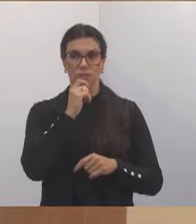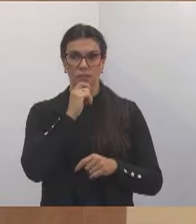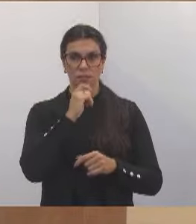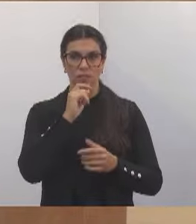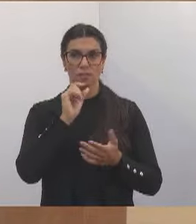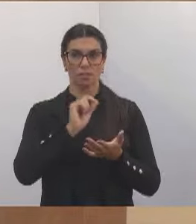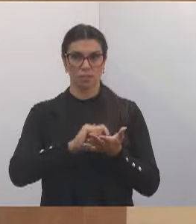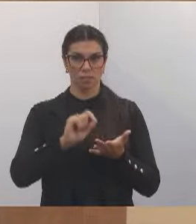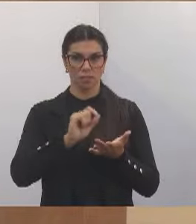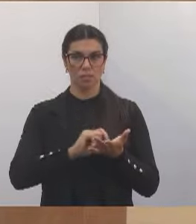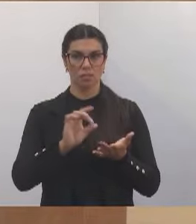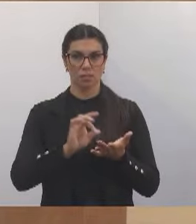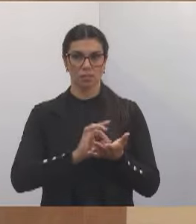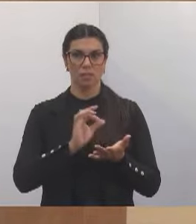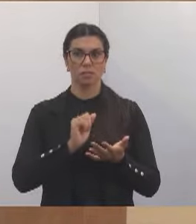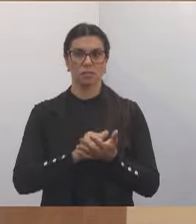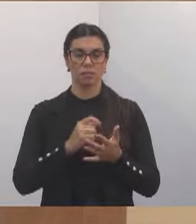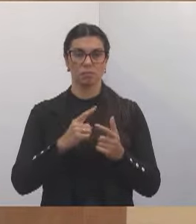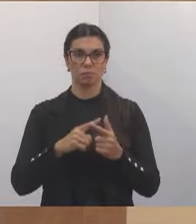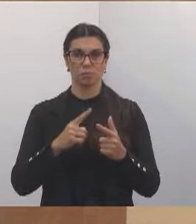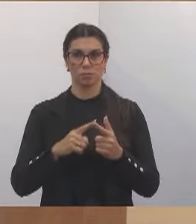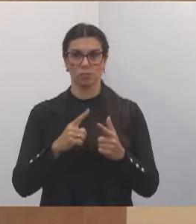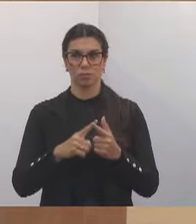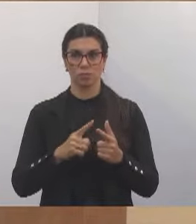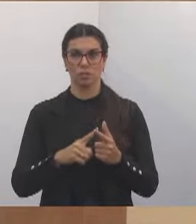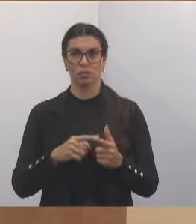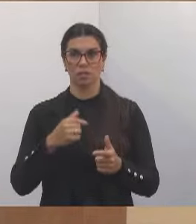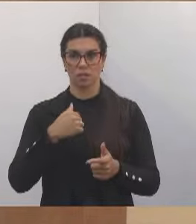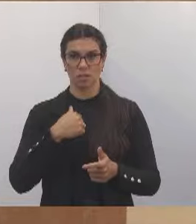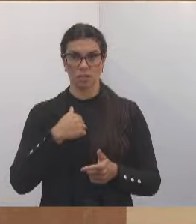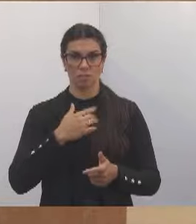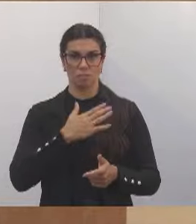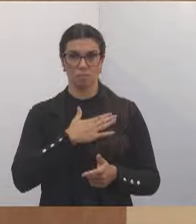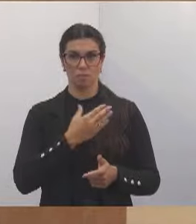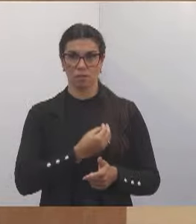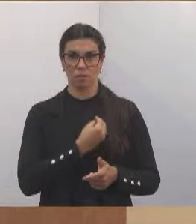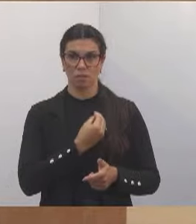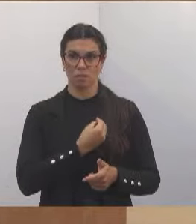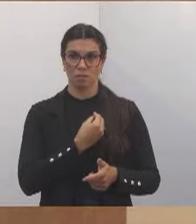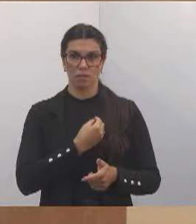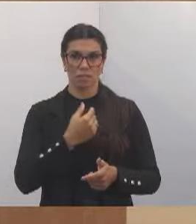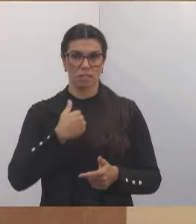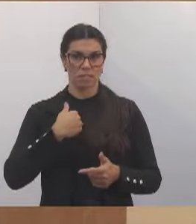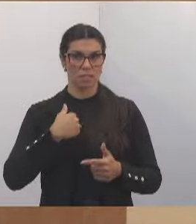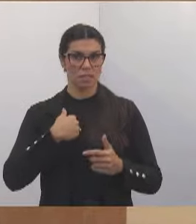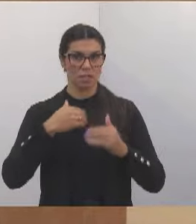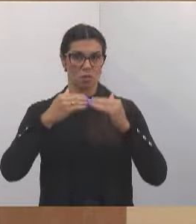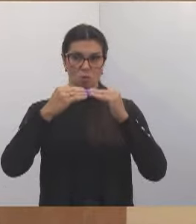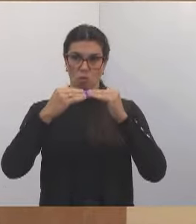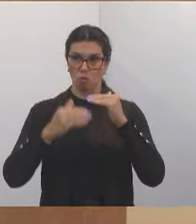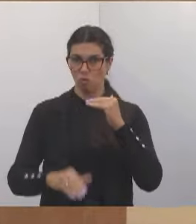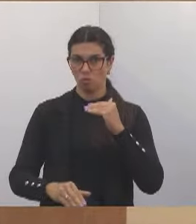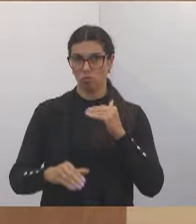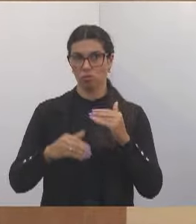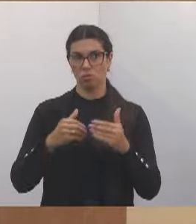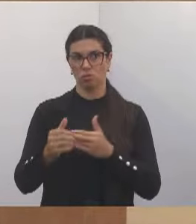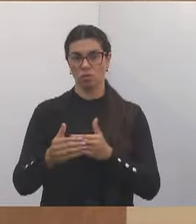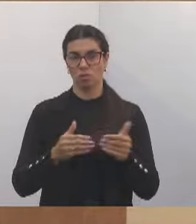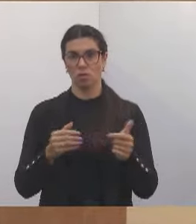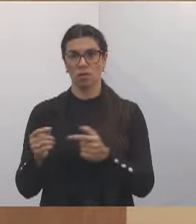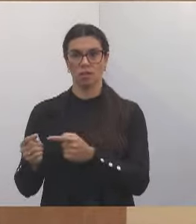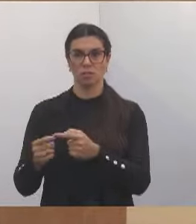junto com vocês, porque isso muito me representa. Eu sou totalmente contra qualquer tipo